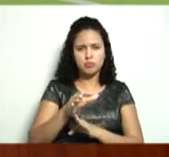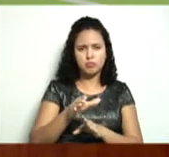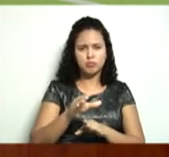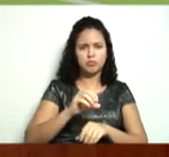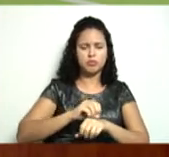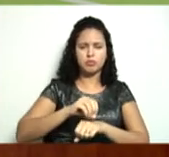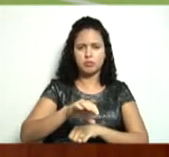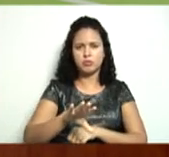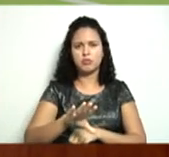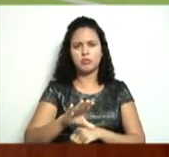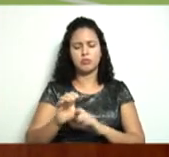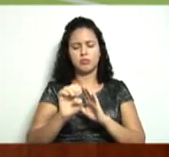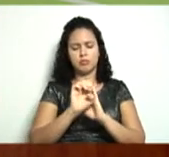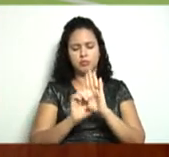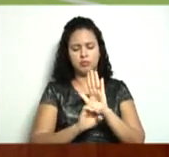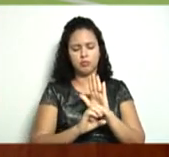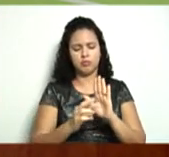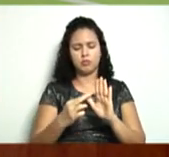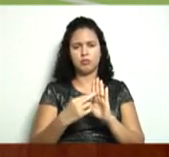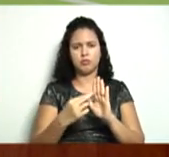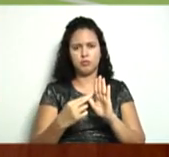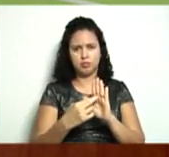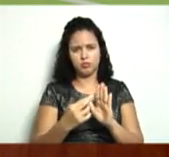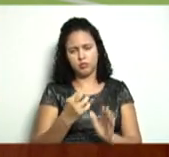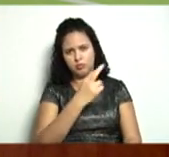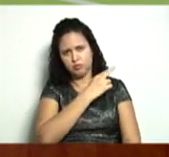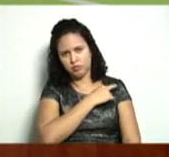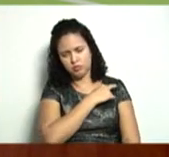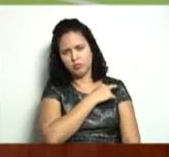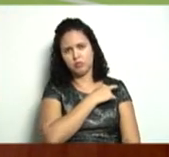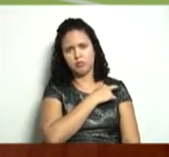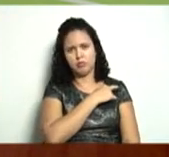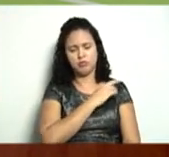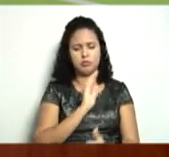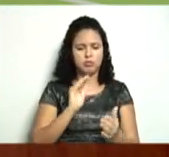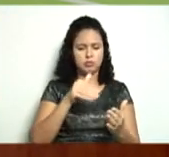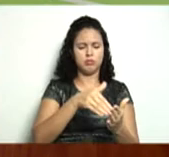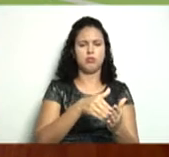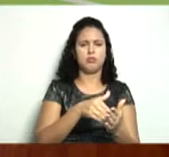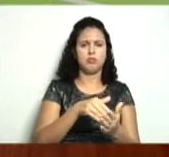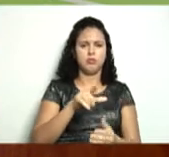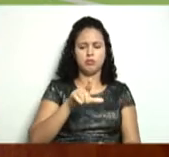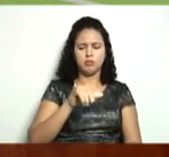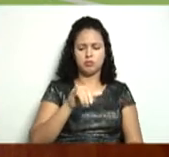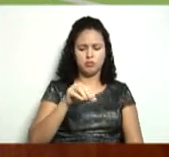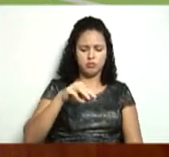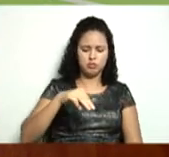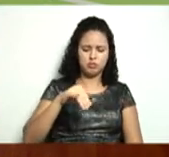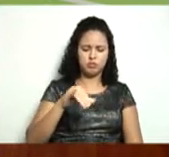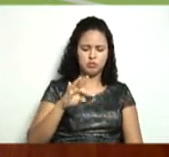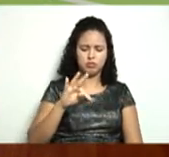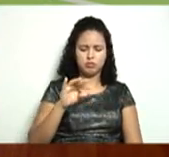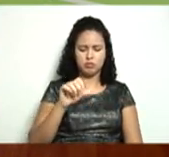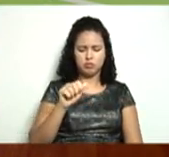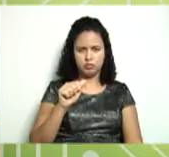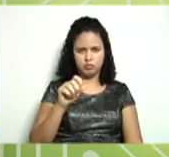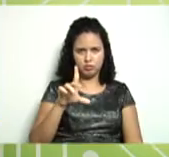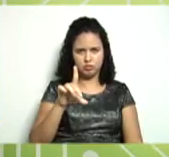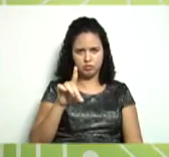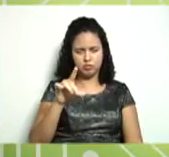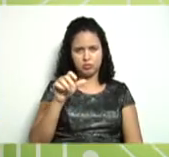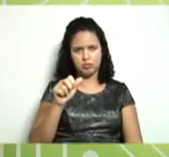seus estatutos a responsabilidade limitada. Respondendo aí a pergunta que veio via chat. E o artigo 13, ele trata